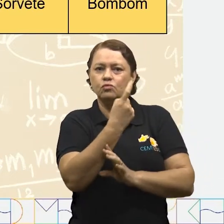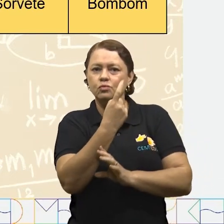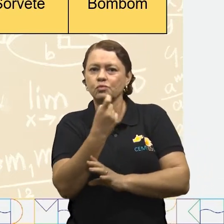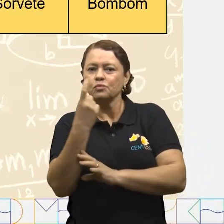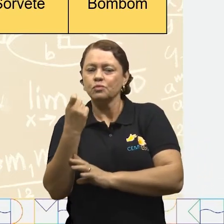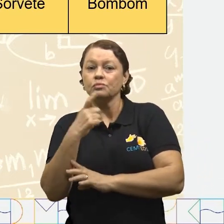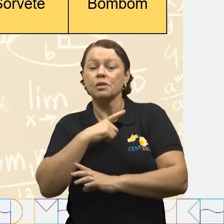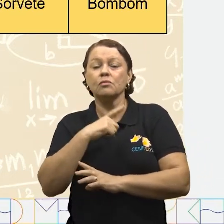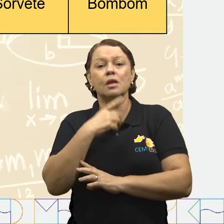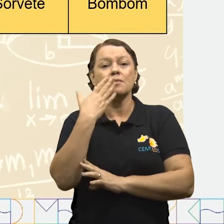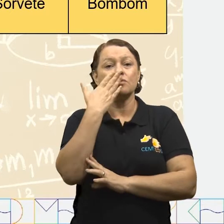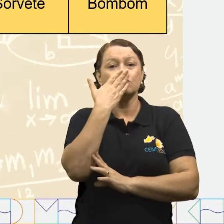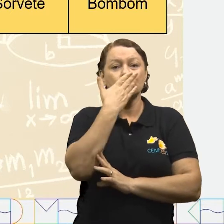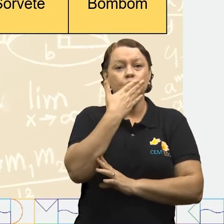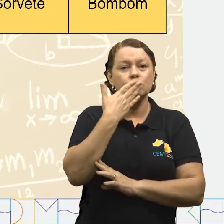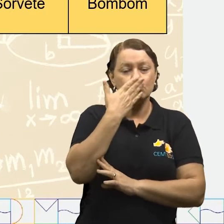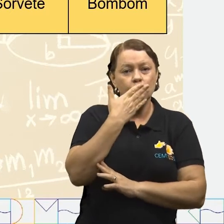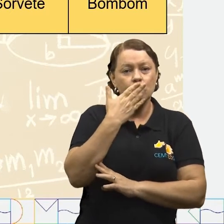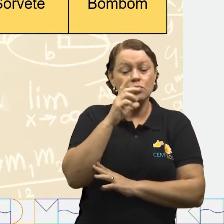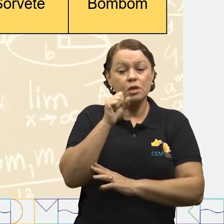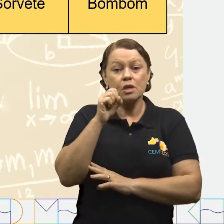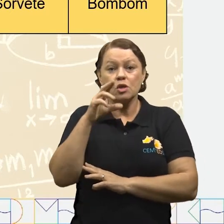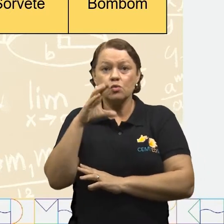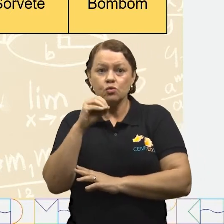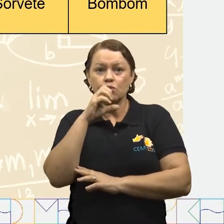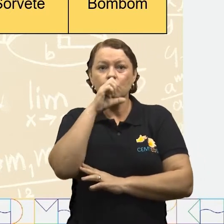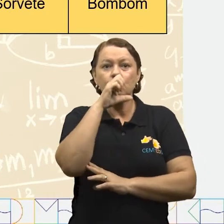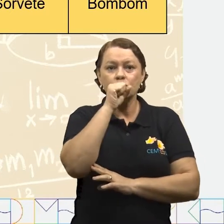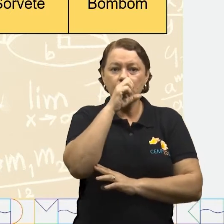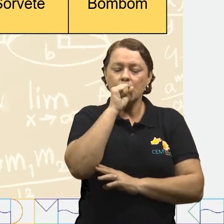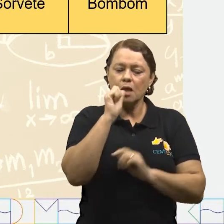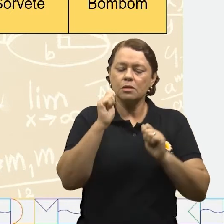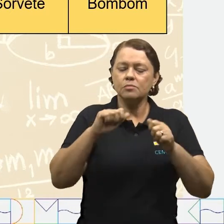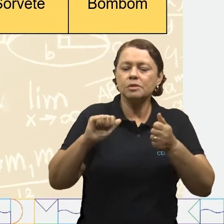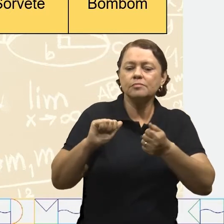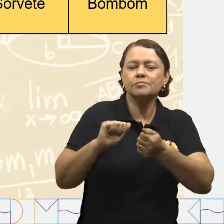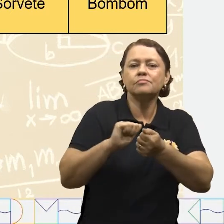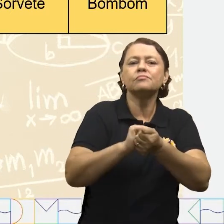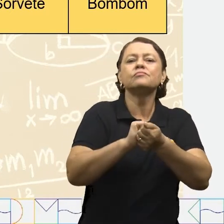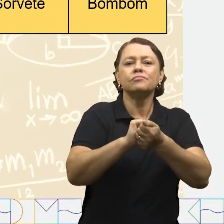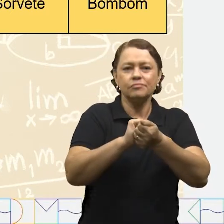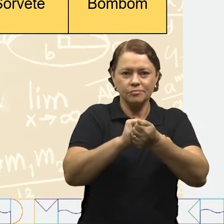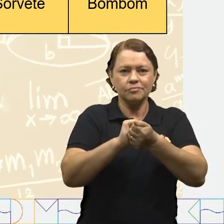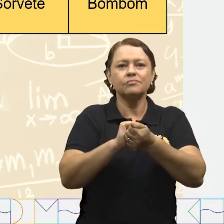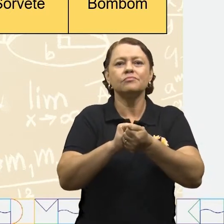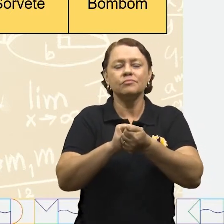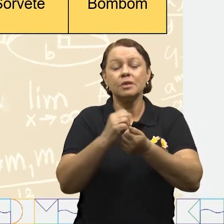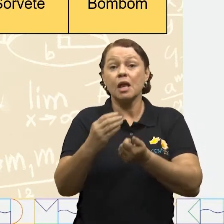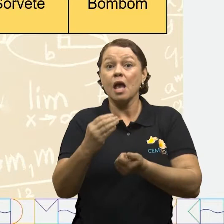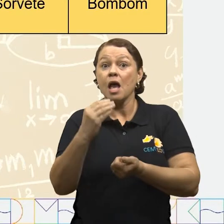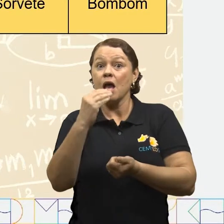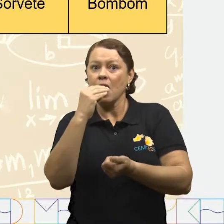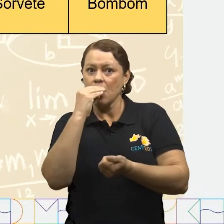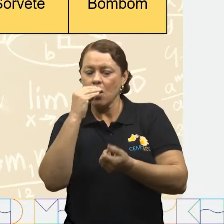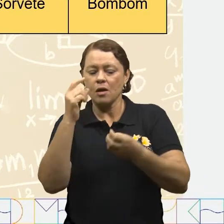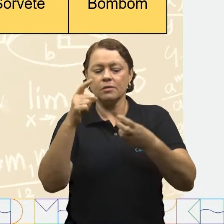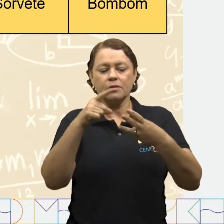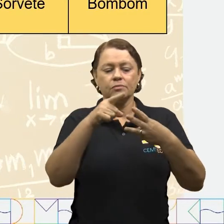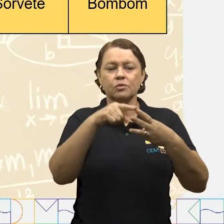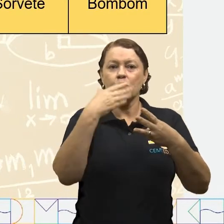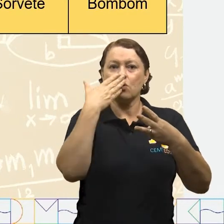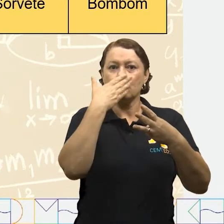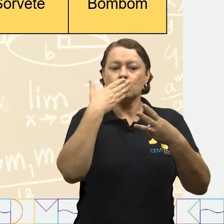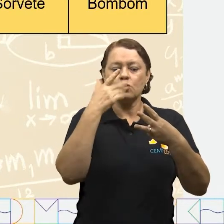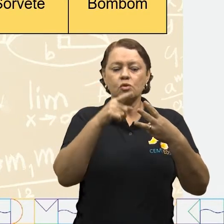a sobremesa de forma que o suco de laranja pode acompanhar uma das opções de sanduíches que nós temos